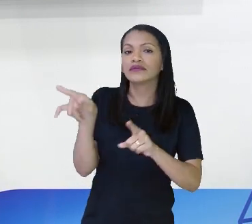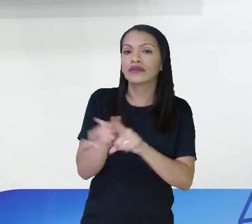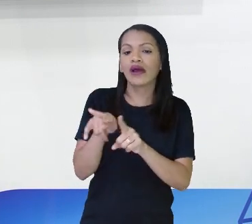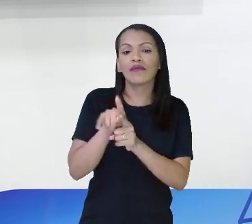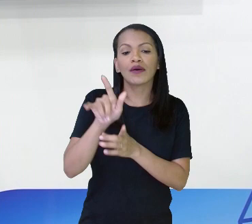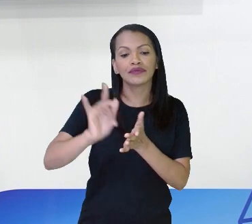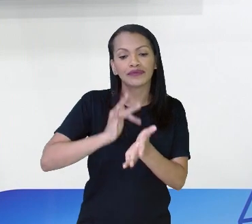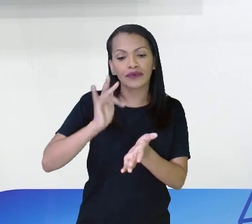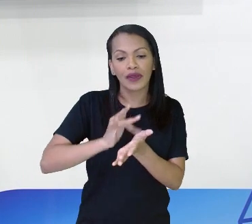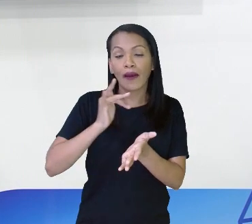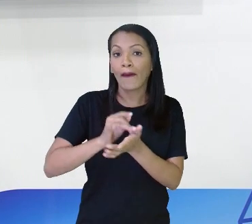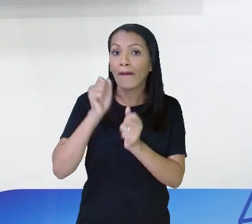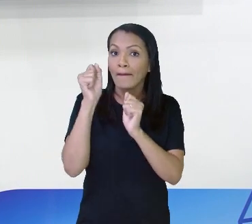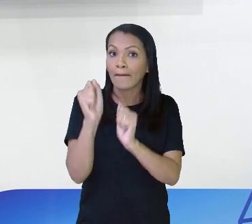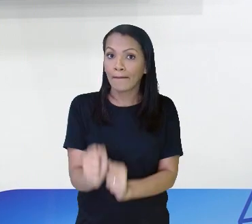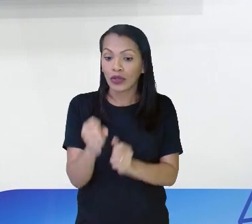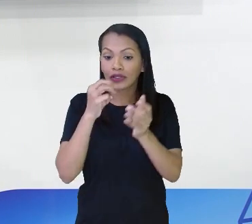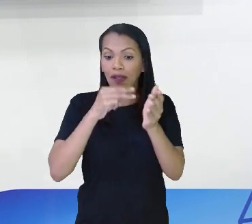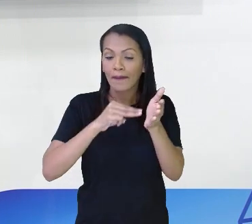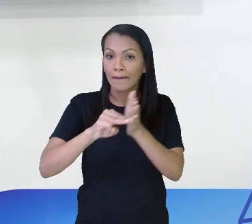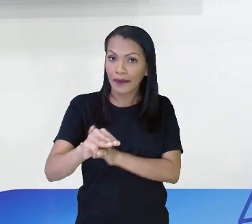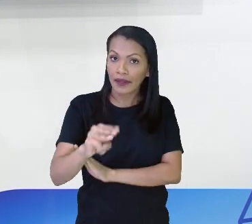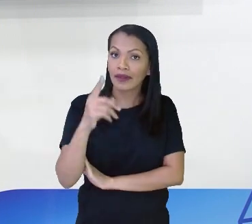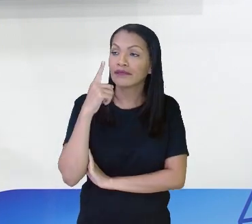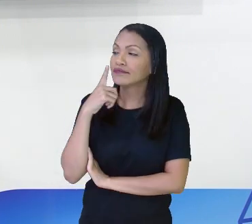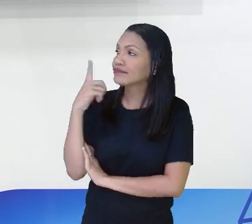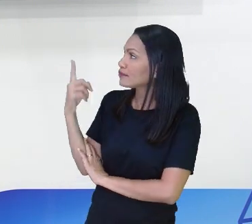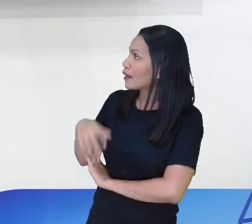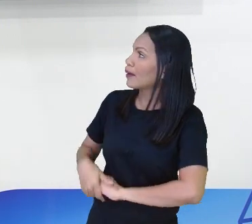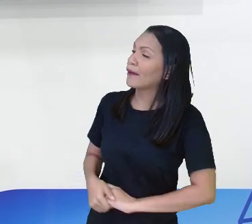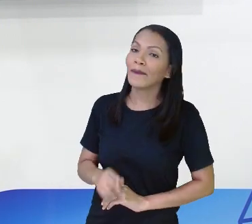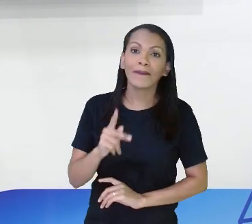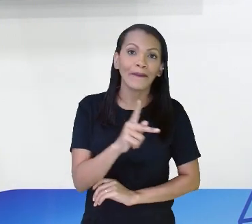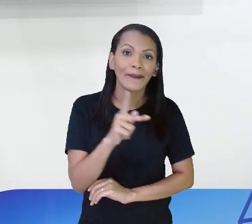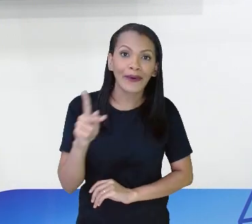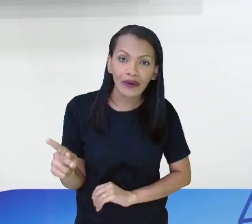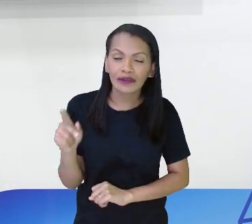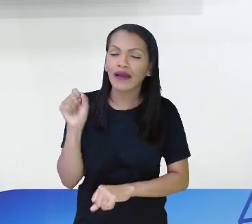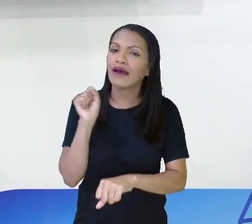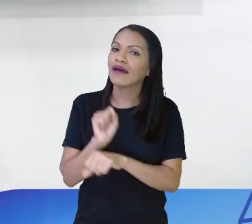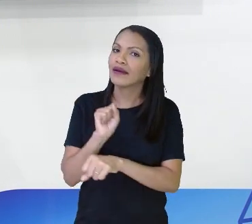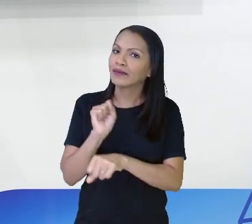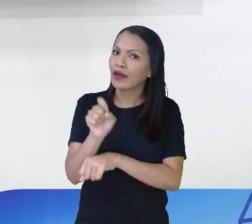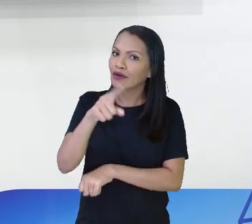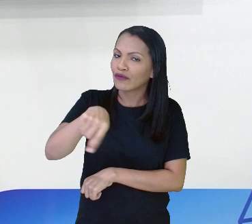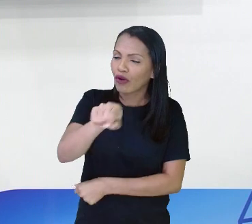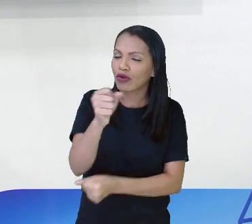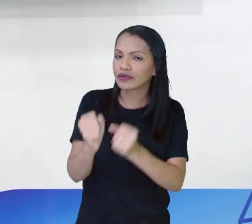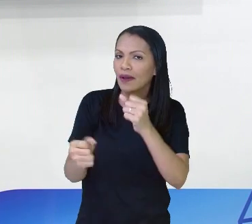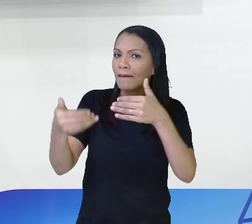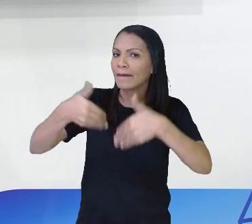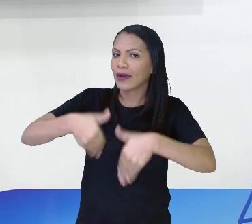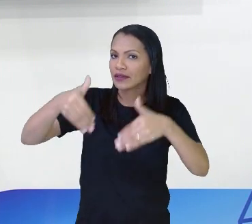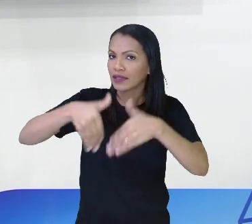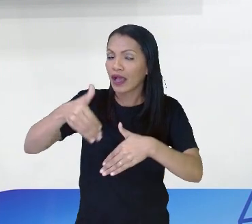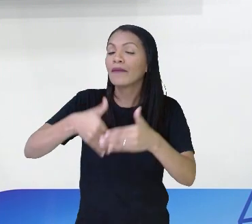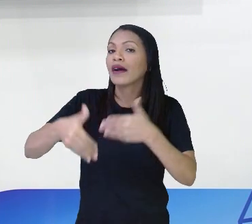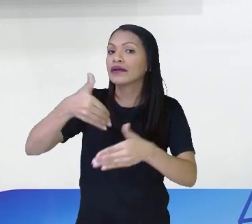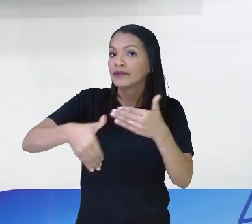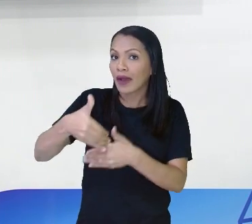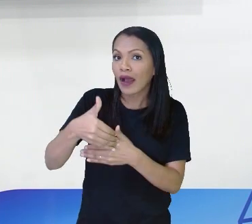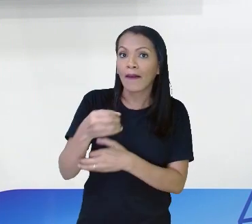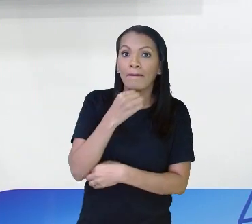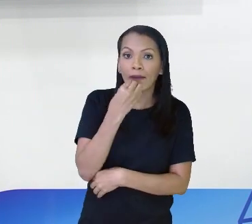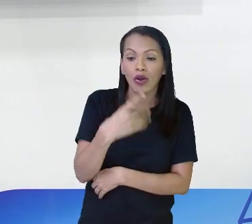tablet e vai poder mandar mensagem. Para isso, a professora Kedma, ela está aqui aguardando a tua mensagem, o teu bom dia.